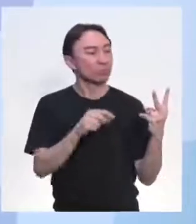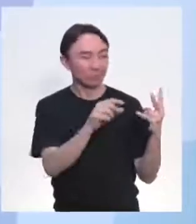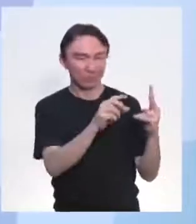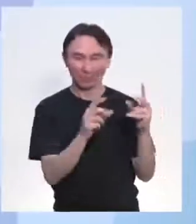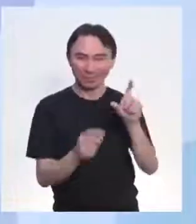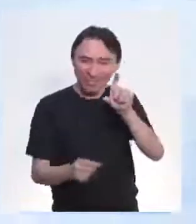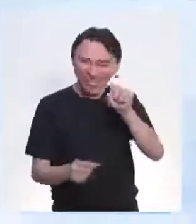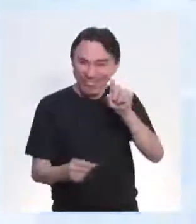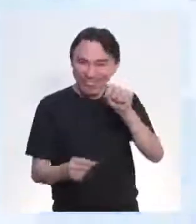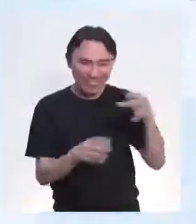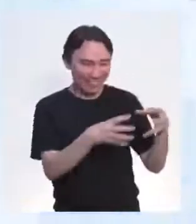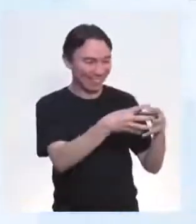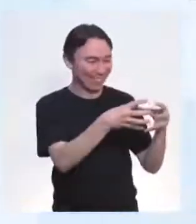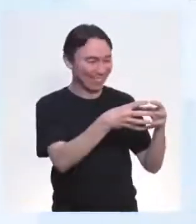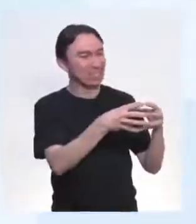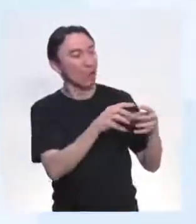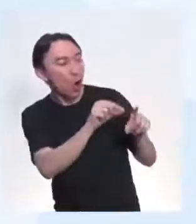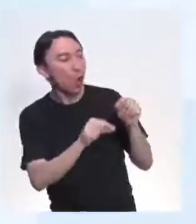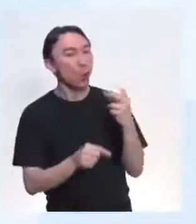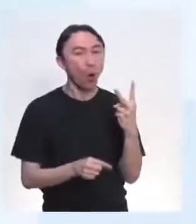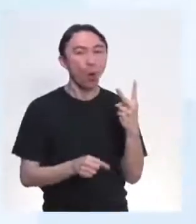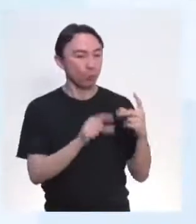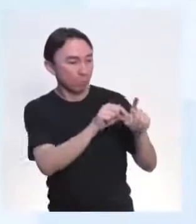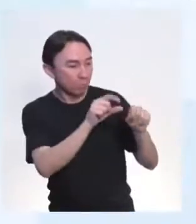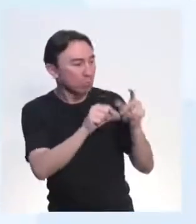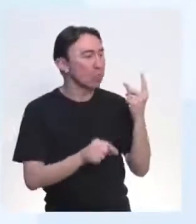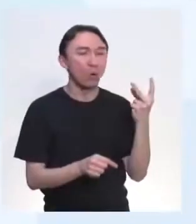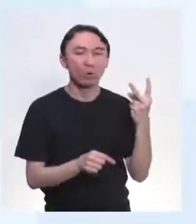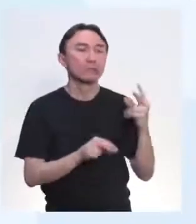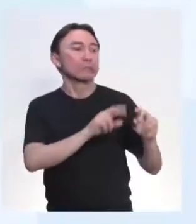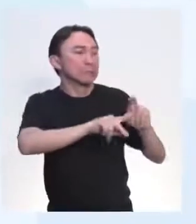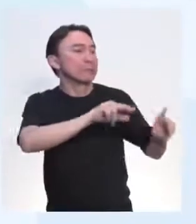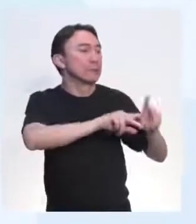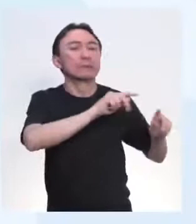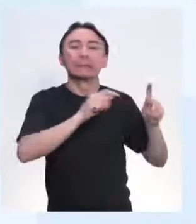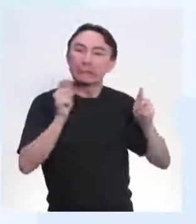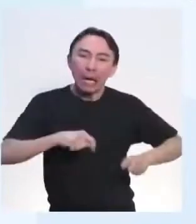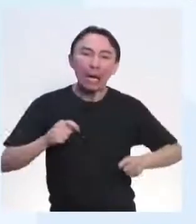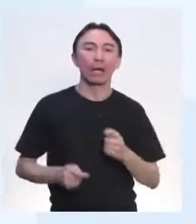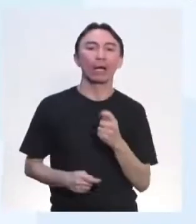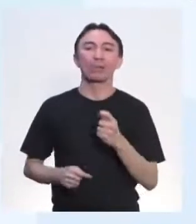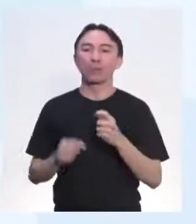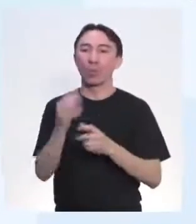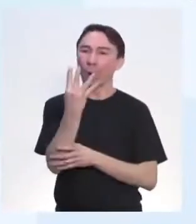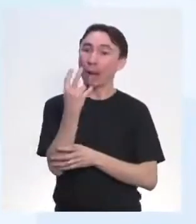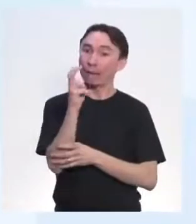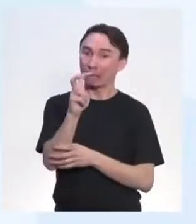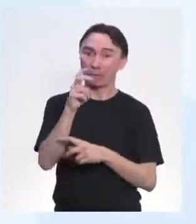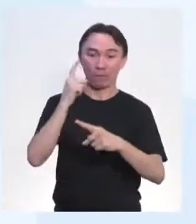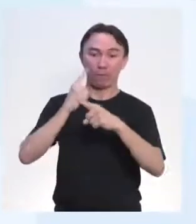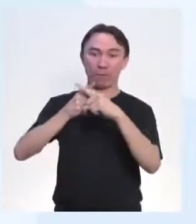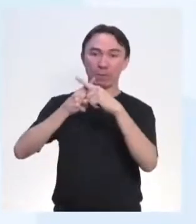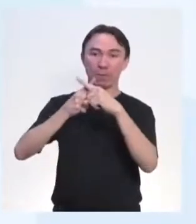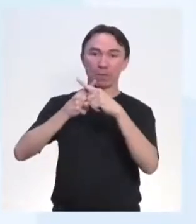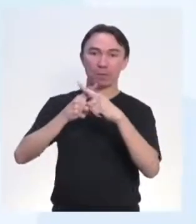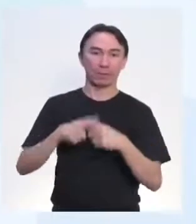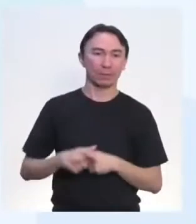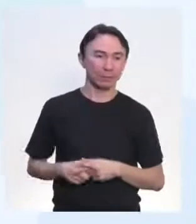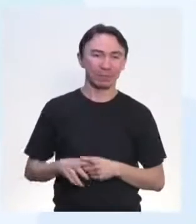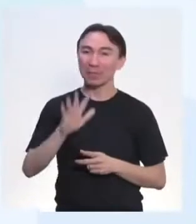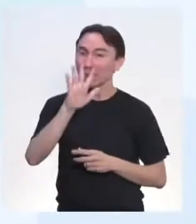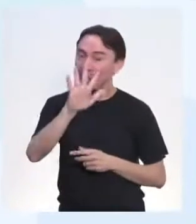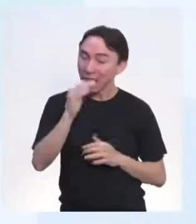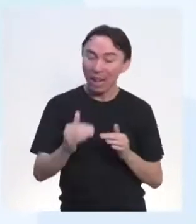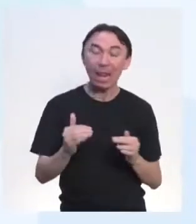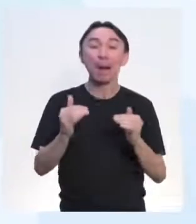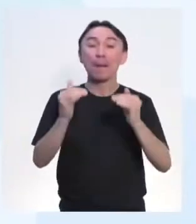10 da segunda A. Muito bem, mas não acabou o problema aqui. Porque eu tenho ainda que escolher os 4 alunos